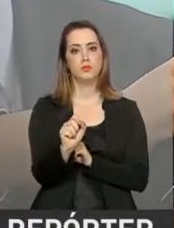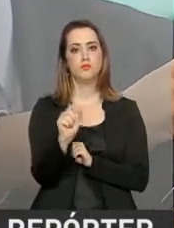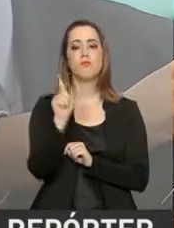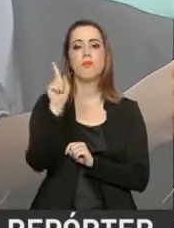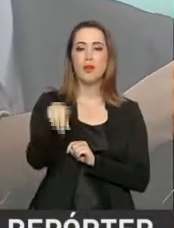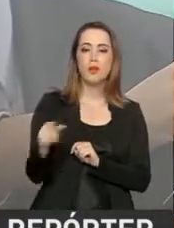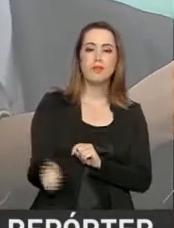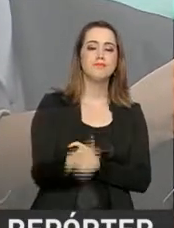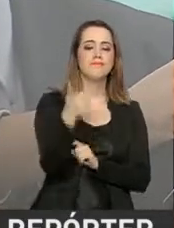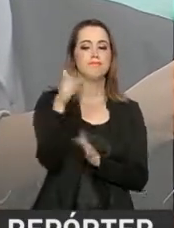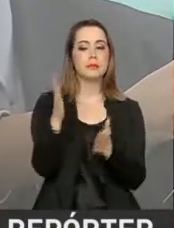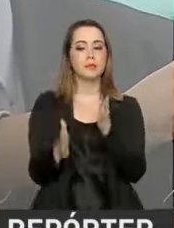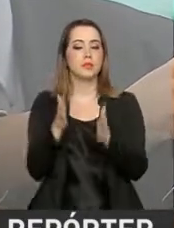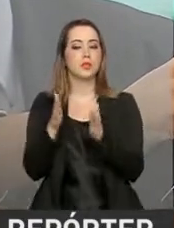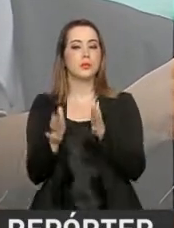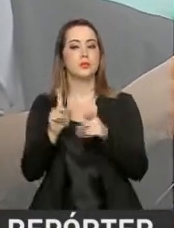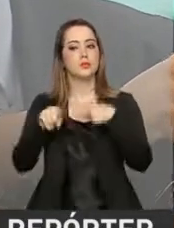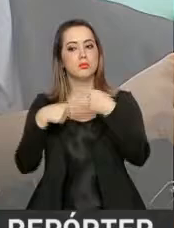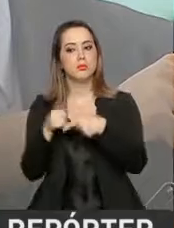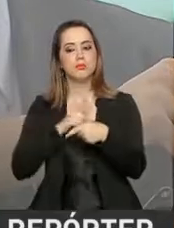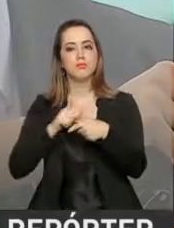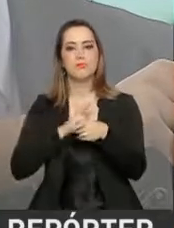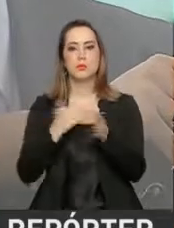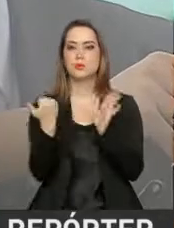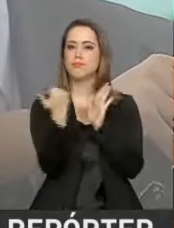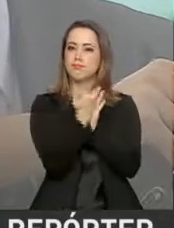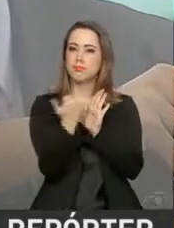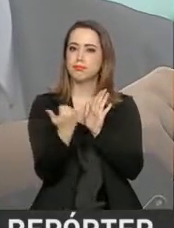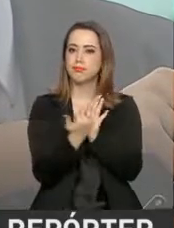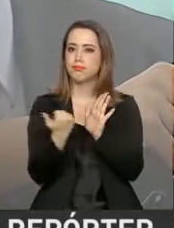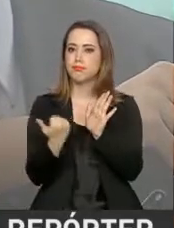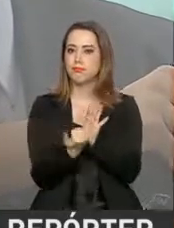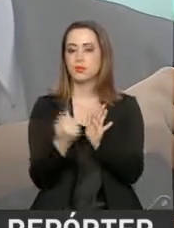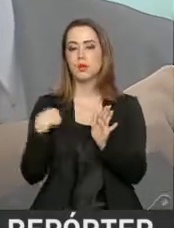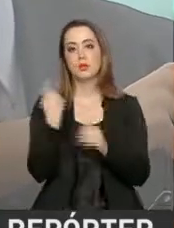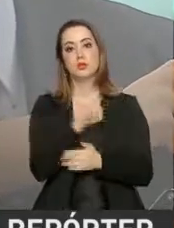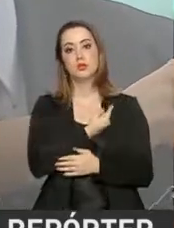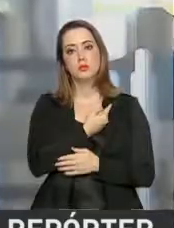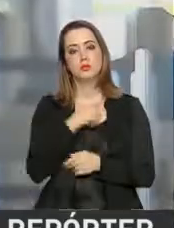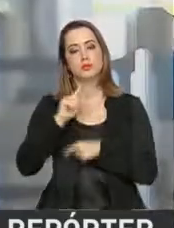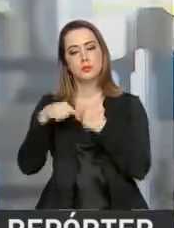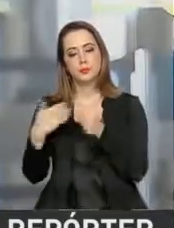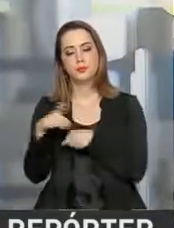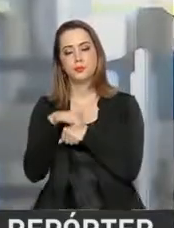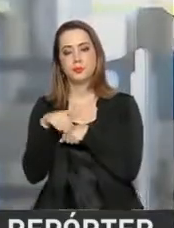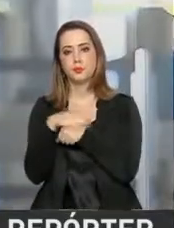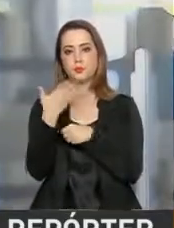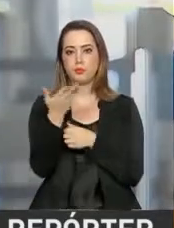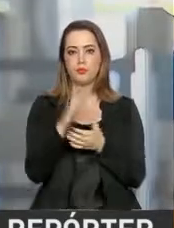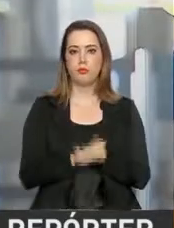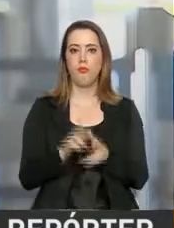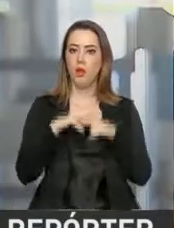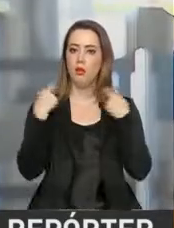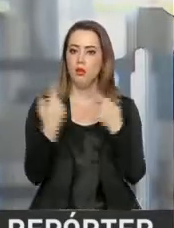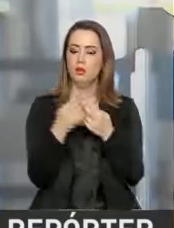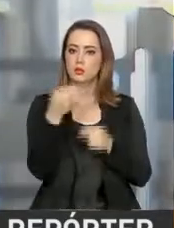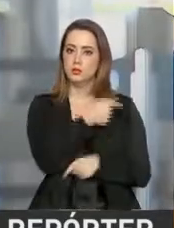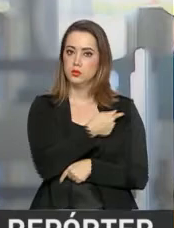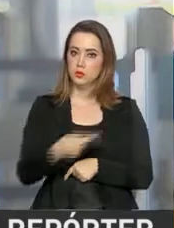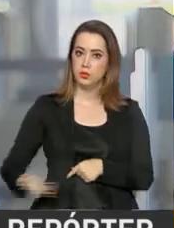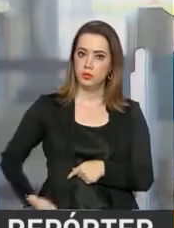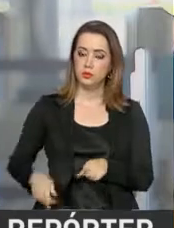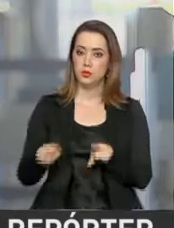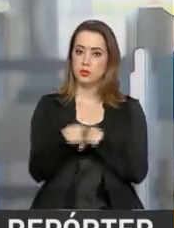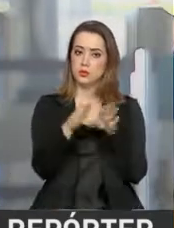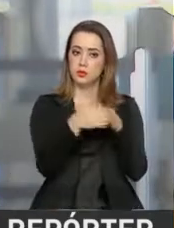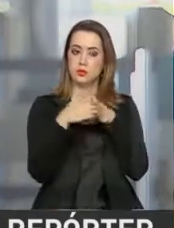a primeira etapa e que depois virão outros momentos dos quais nós iremos conversando. Na reunião, o governador também pediu